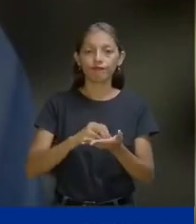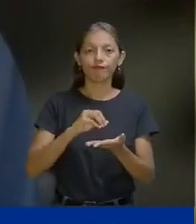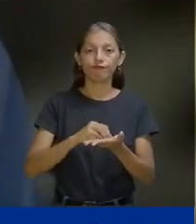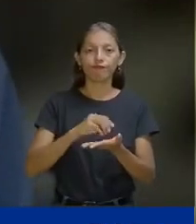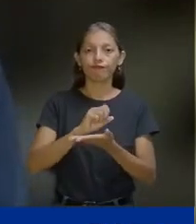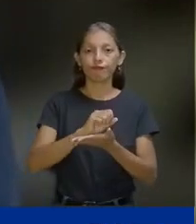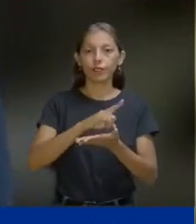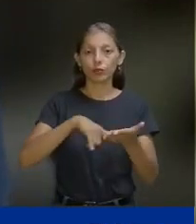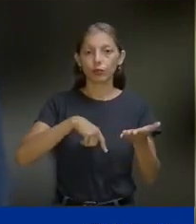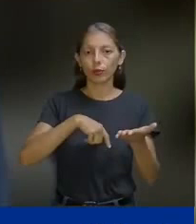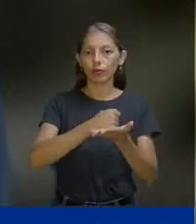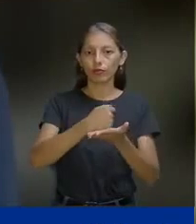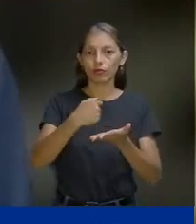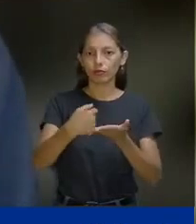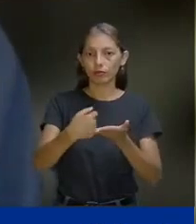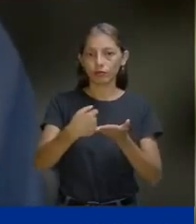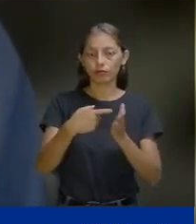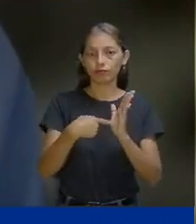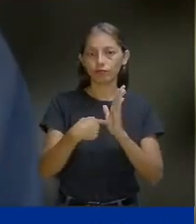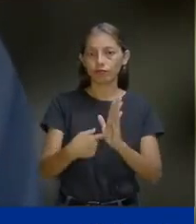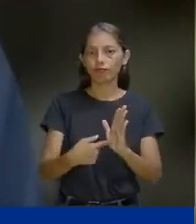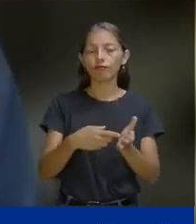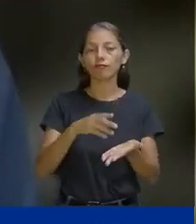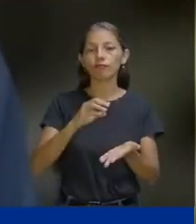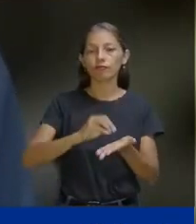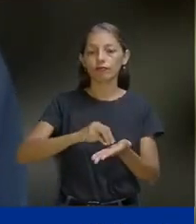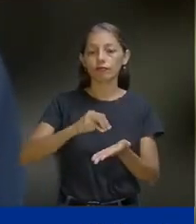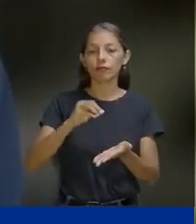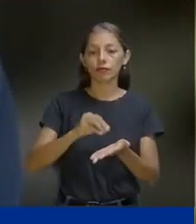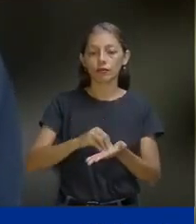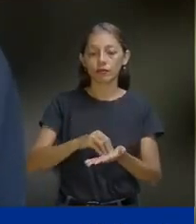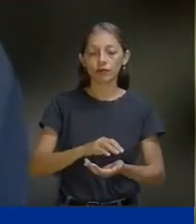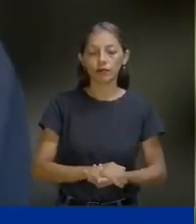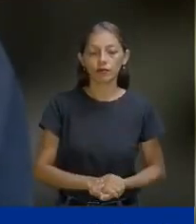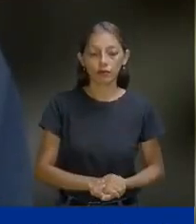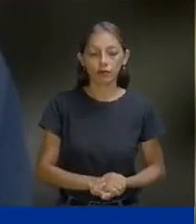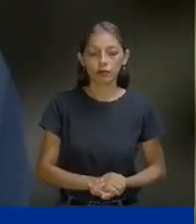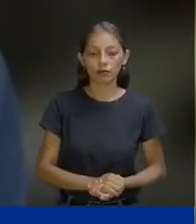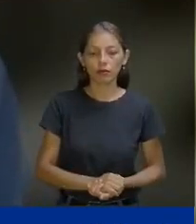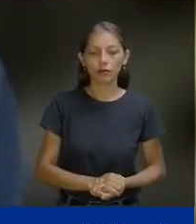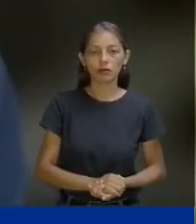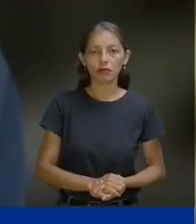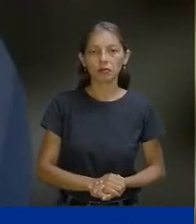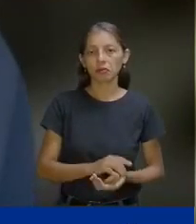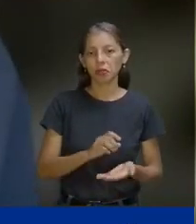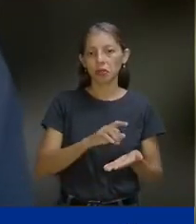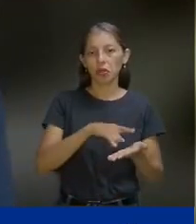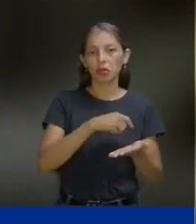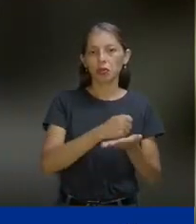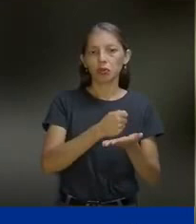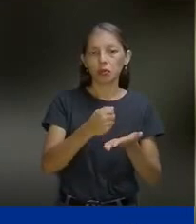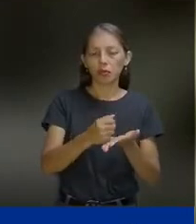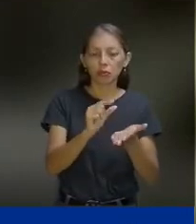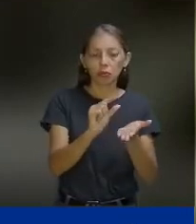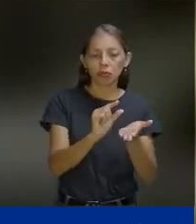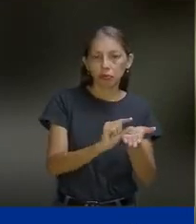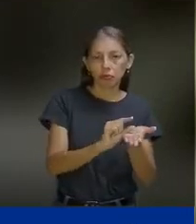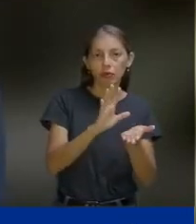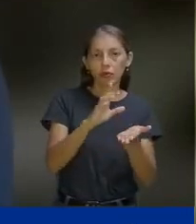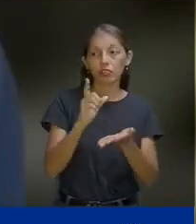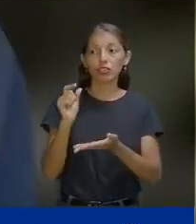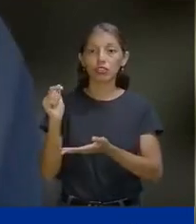comprovação por meio de notas fiscais e contratos elas não eram suficientes, por causa da descrição, que ele entende por ser